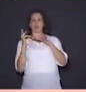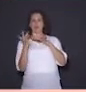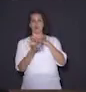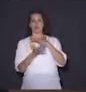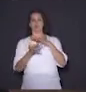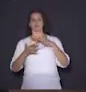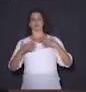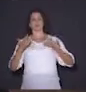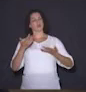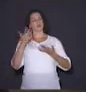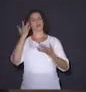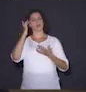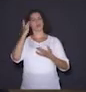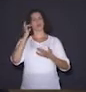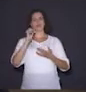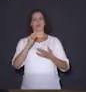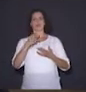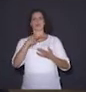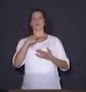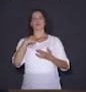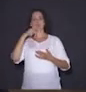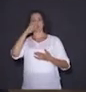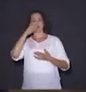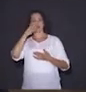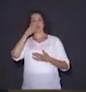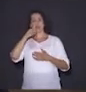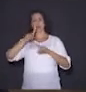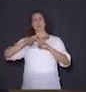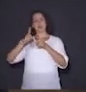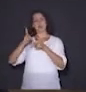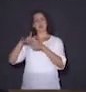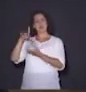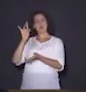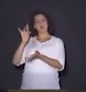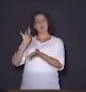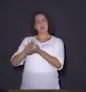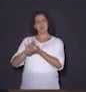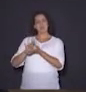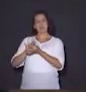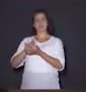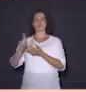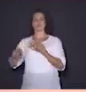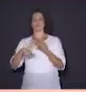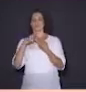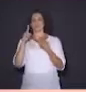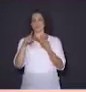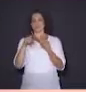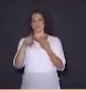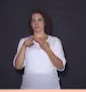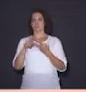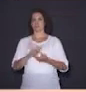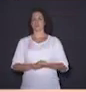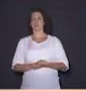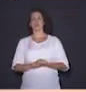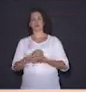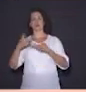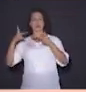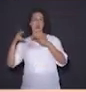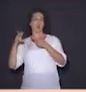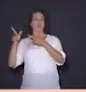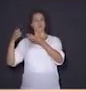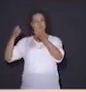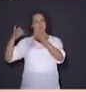para não se ter mais riscos esse argumento é real e como rebateu a segunda pergunta foi um pouco do que você já falou